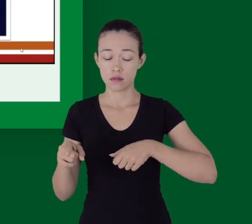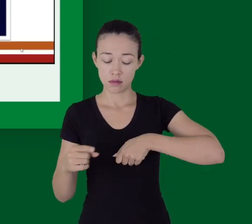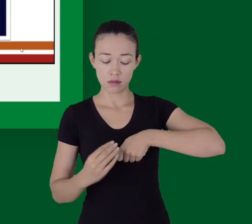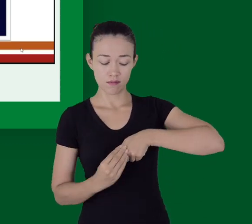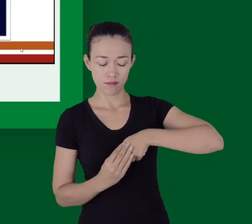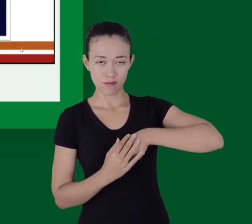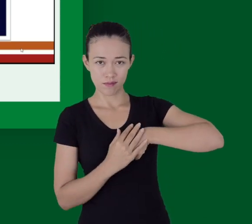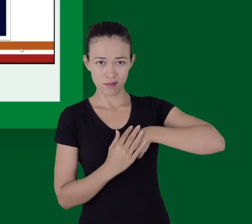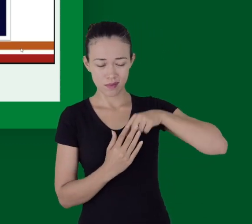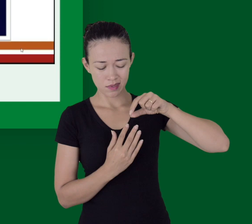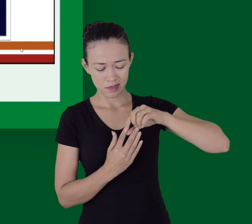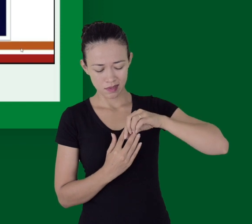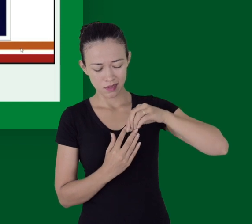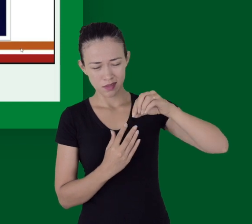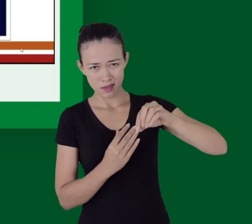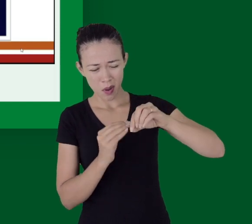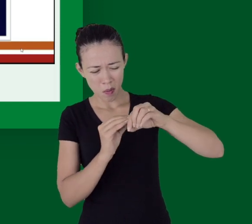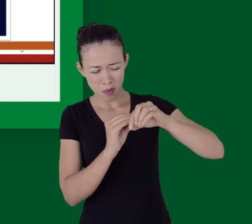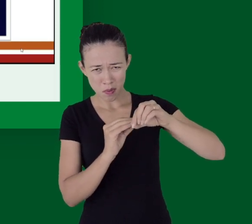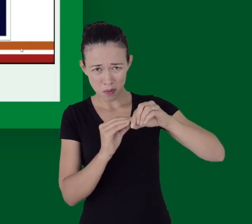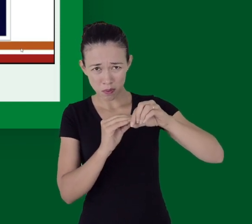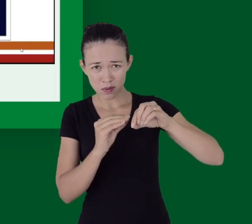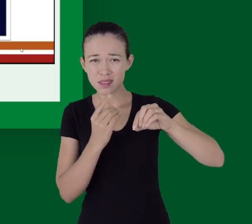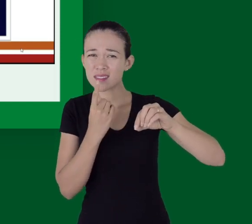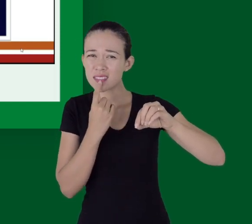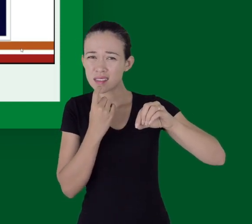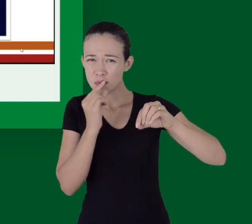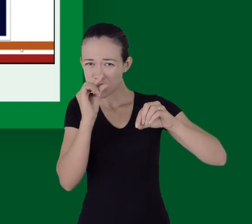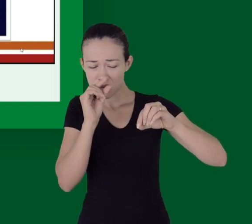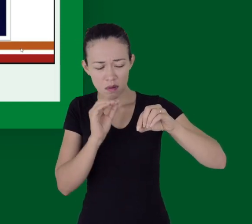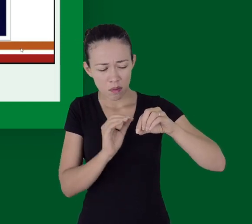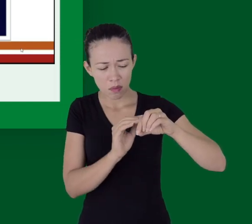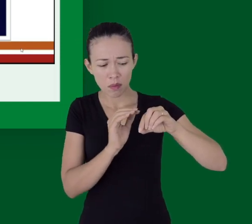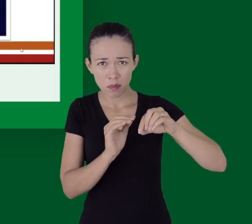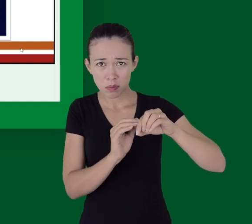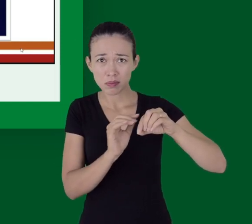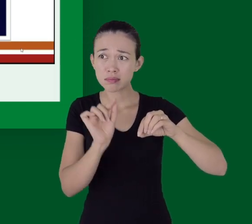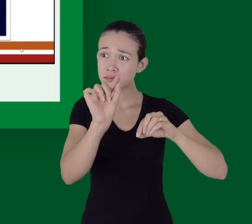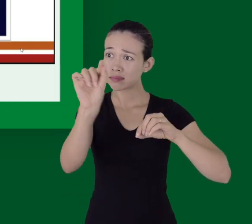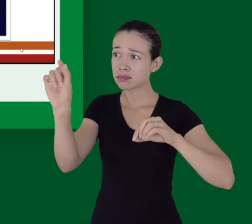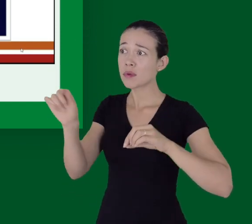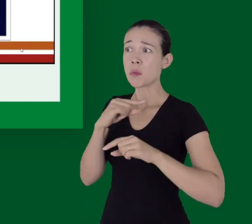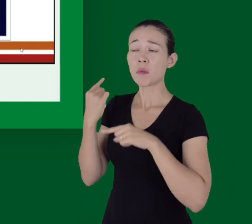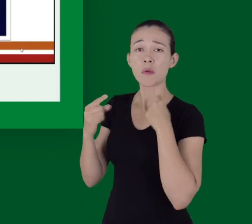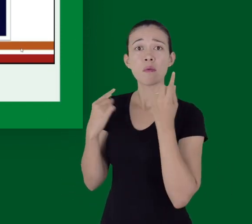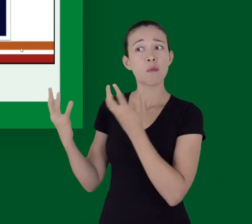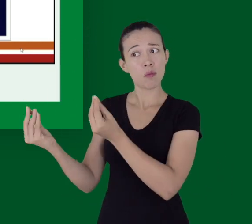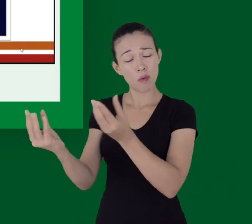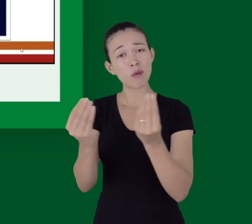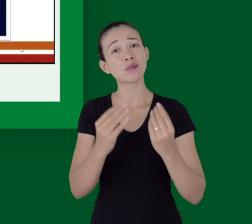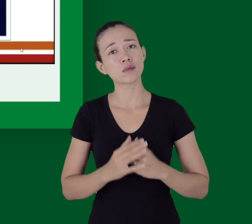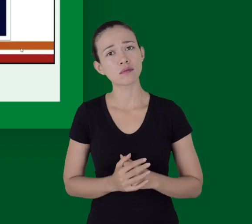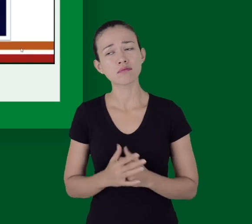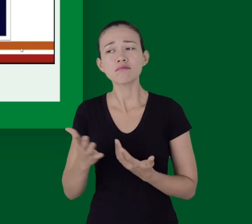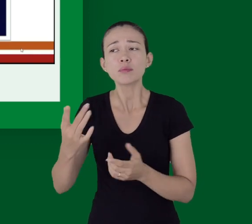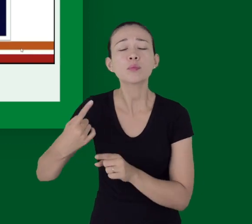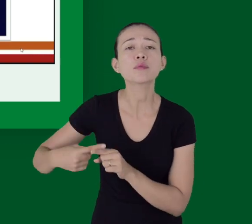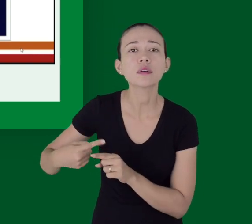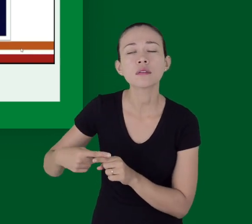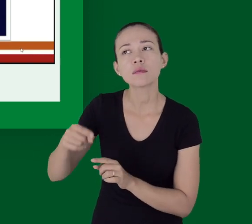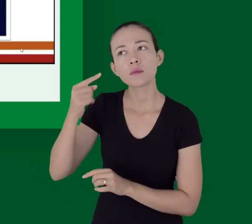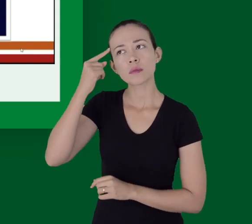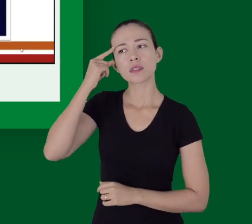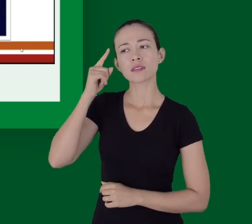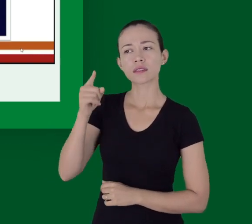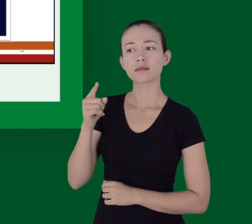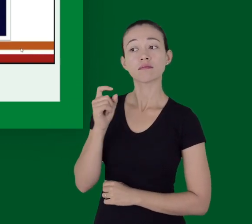Pensar num conjunto de fatores de risco, né? Só porque a pessoa é estressada, ela não vai infartar mais, mas se ela for estressada, tiver